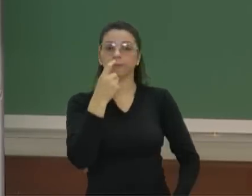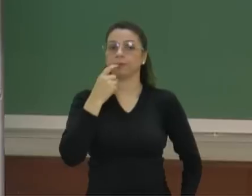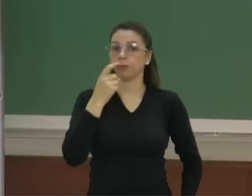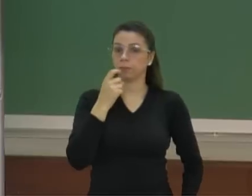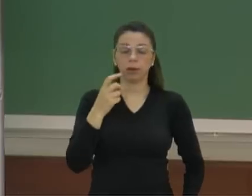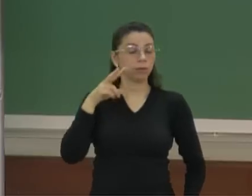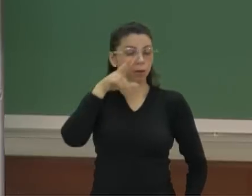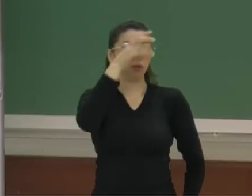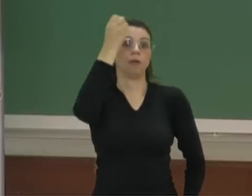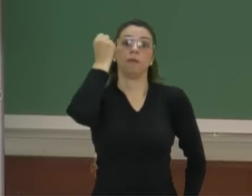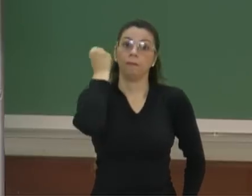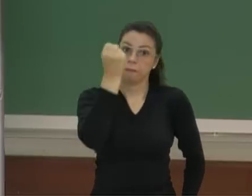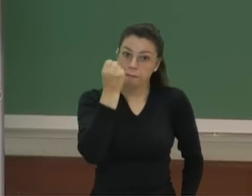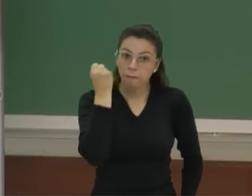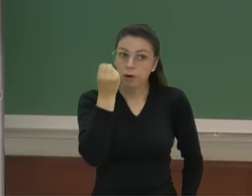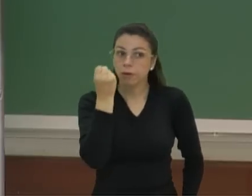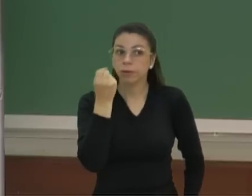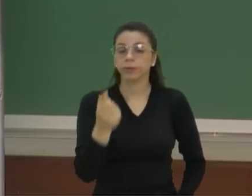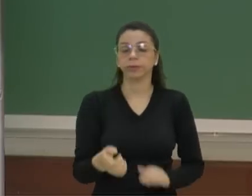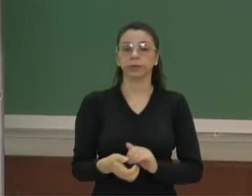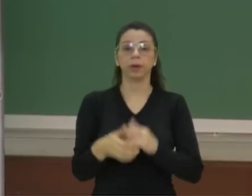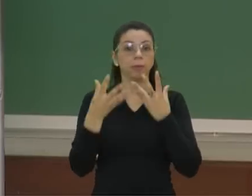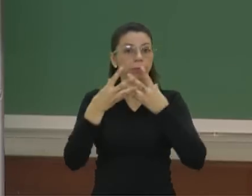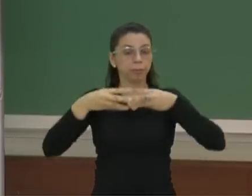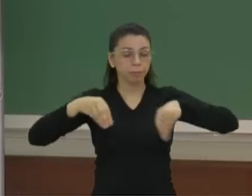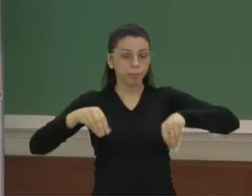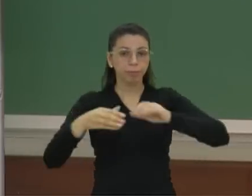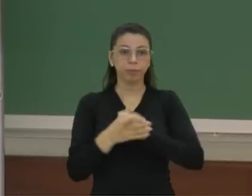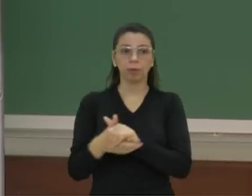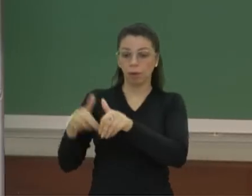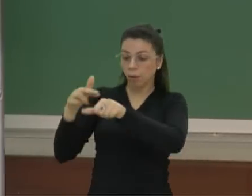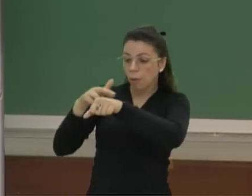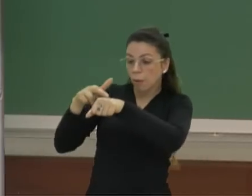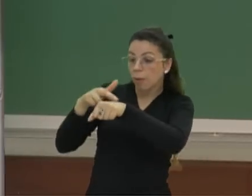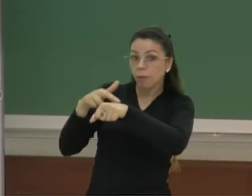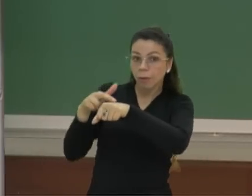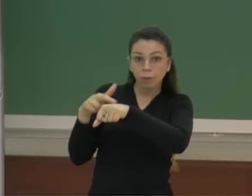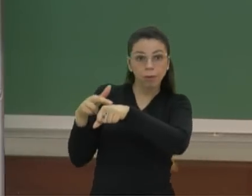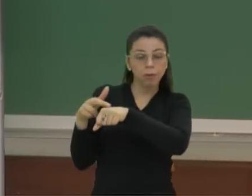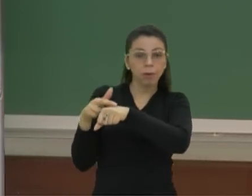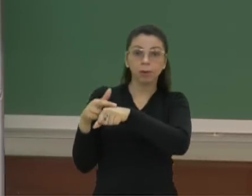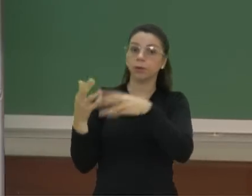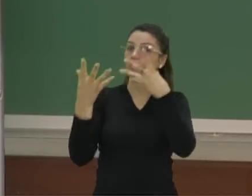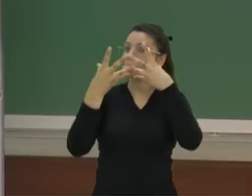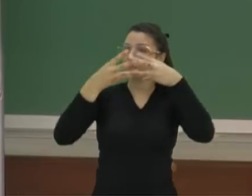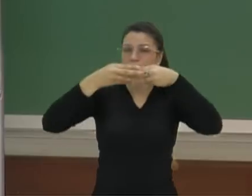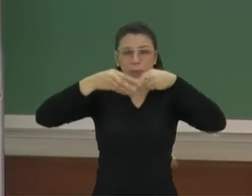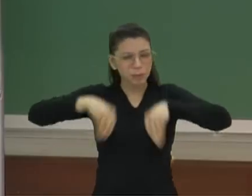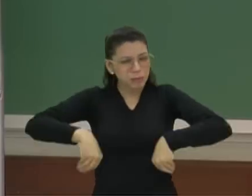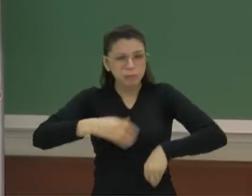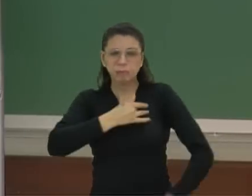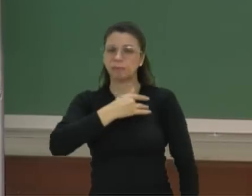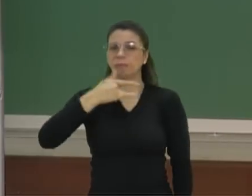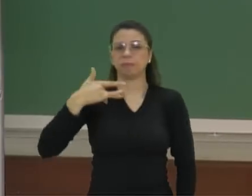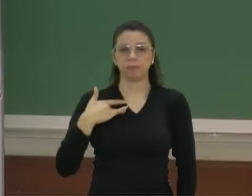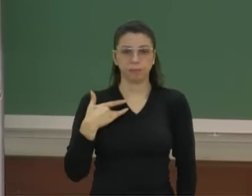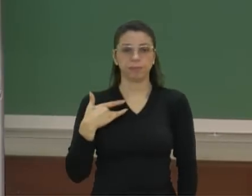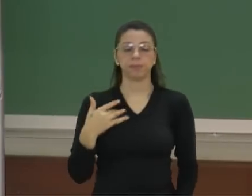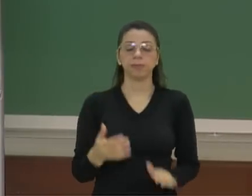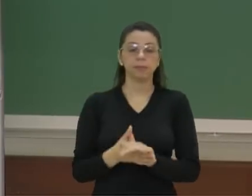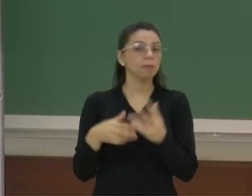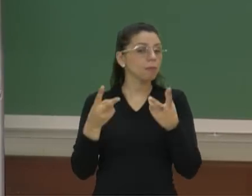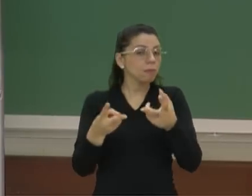já começa a nos prejudicar. E vai partindo para o roxo, que é algo muito prejudicial ao nosso corpo. Então, vamos observar